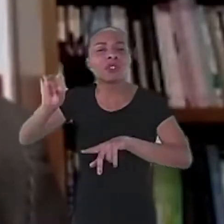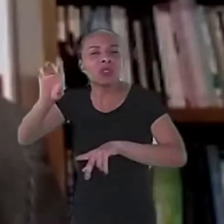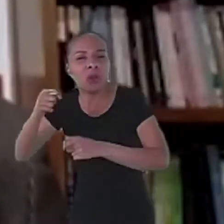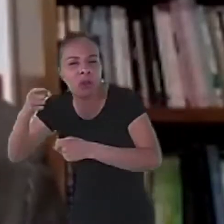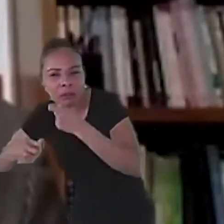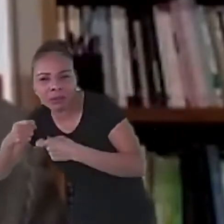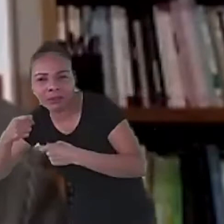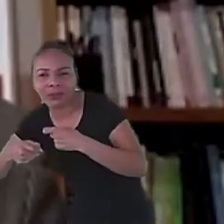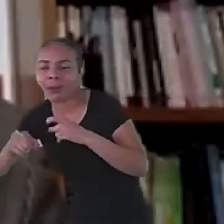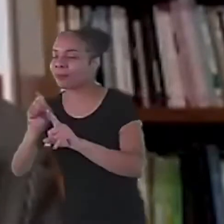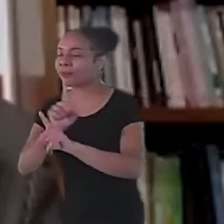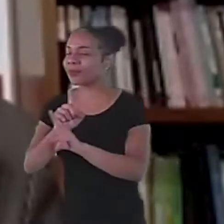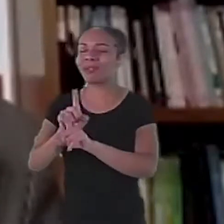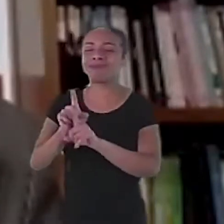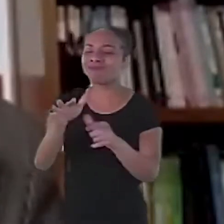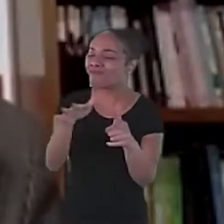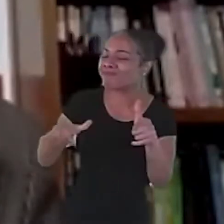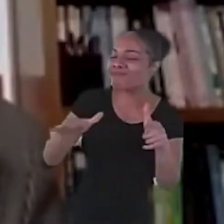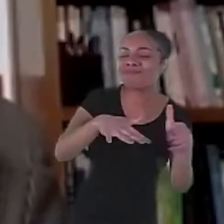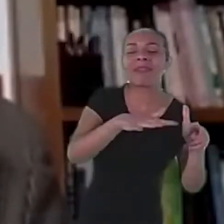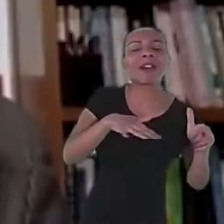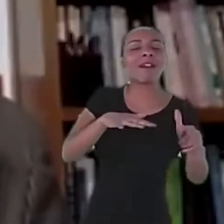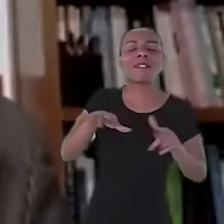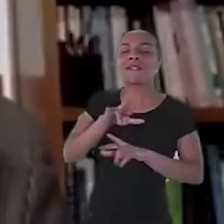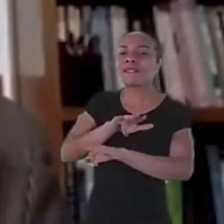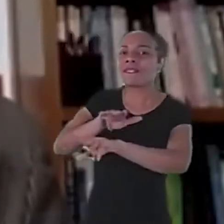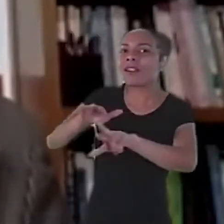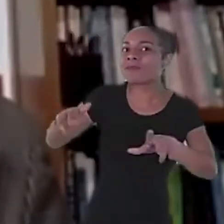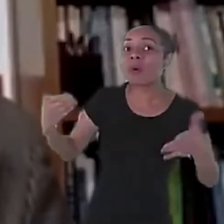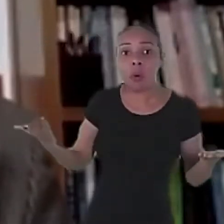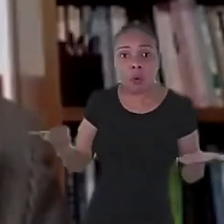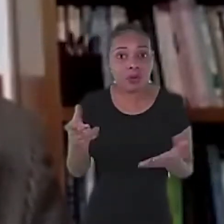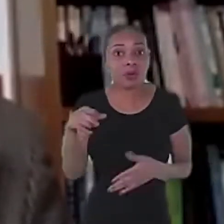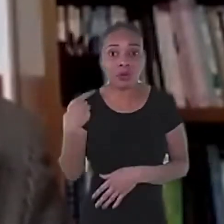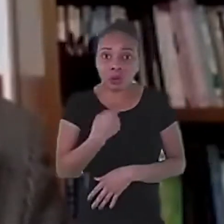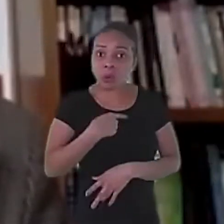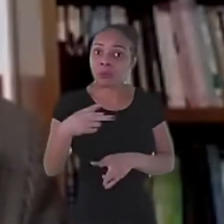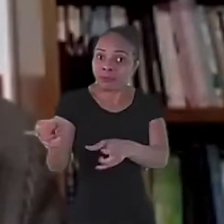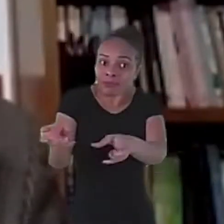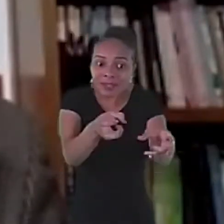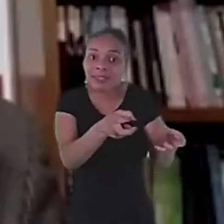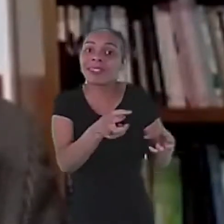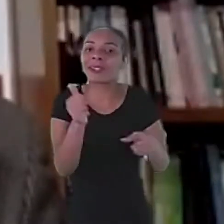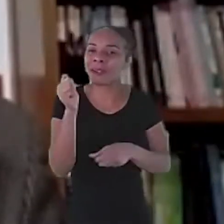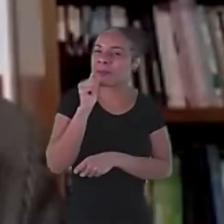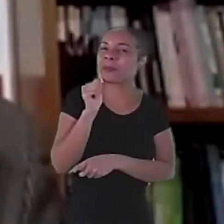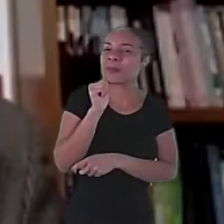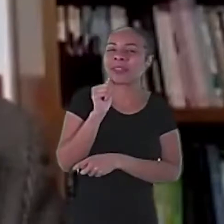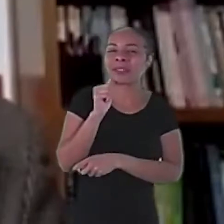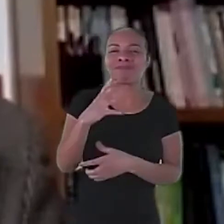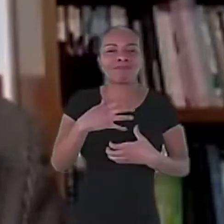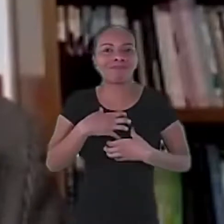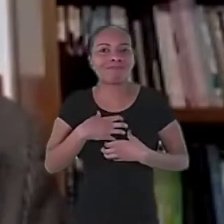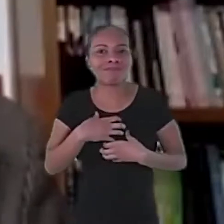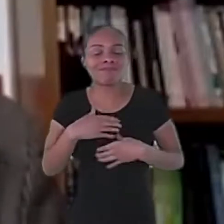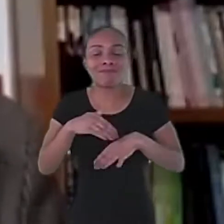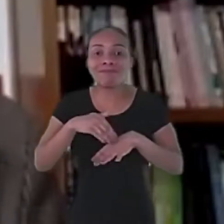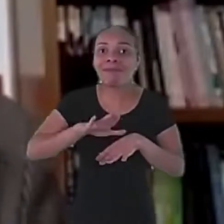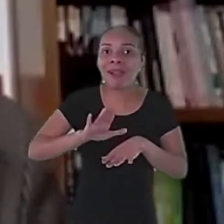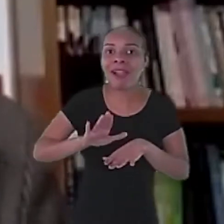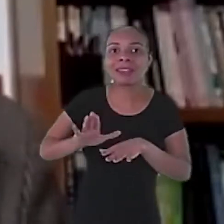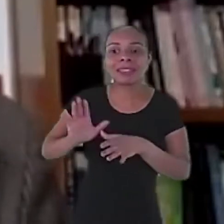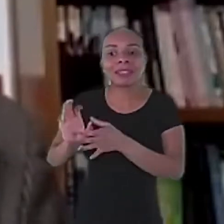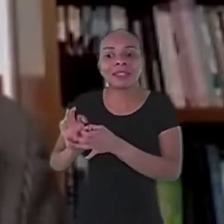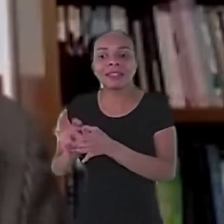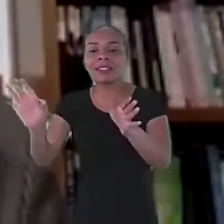mais desinibida do que os homens, a partir da emancipação feminina.